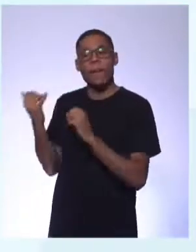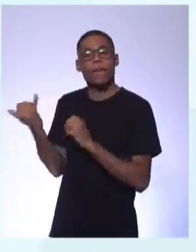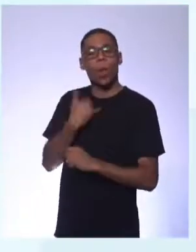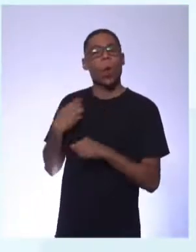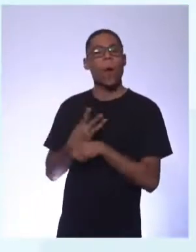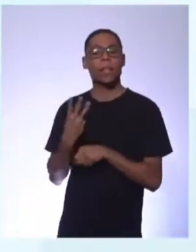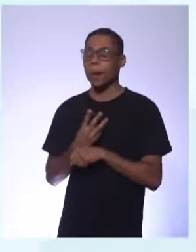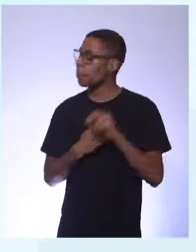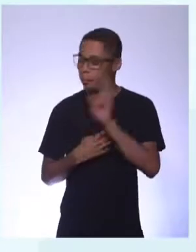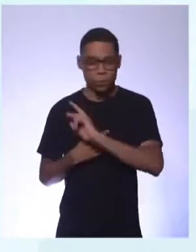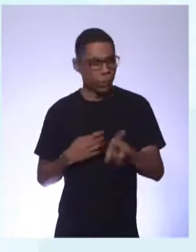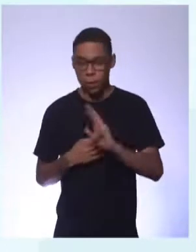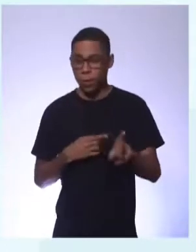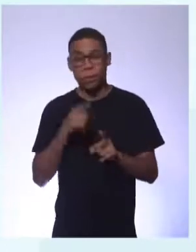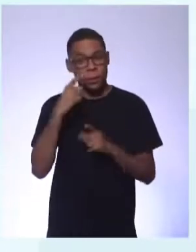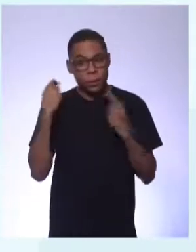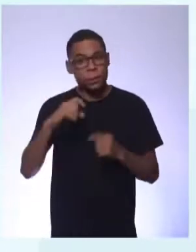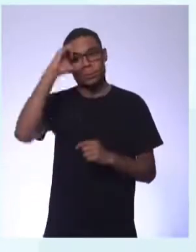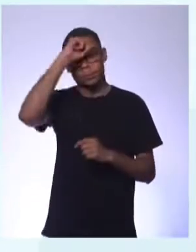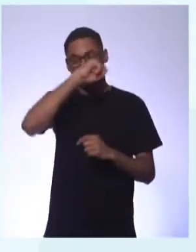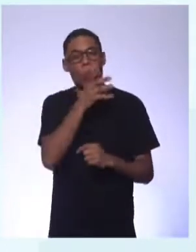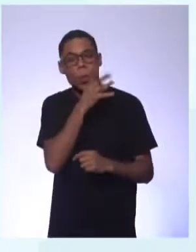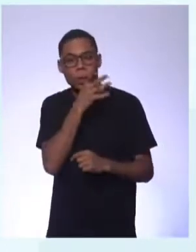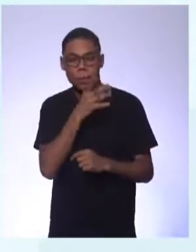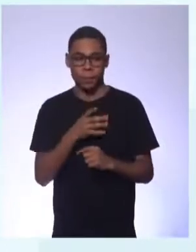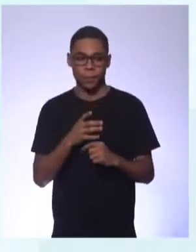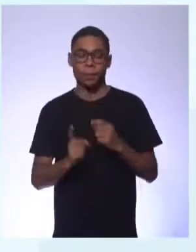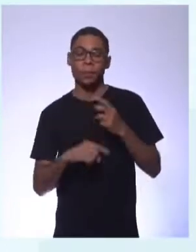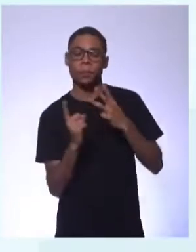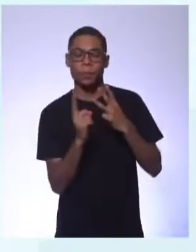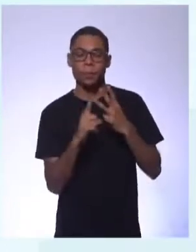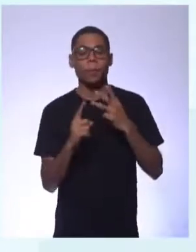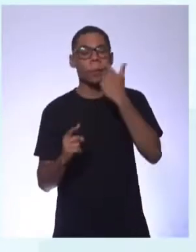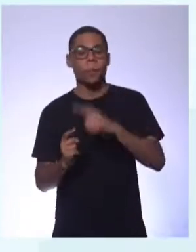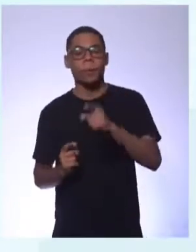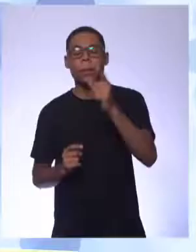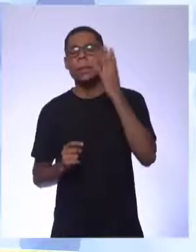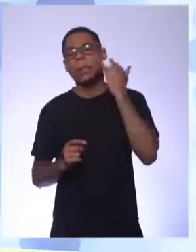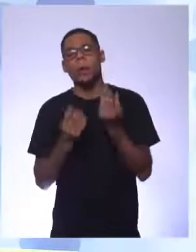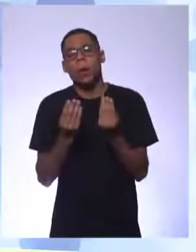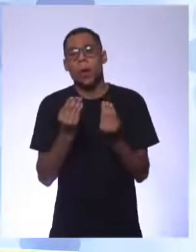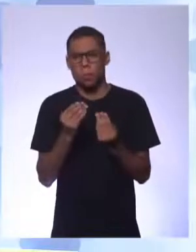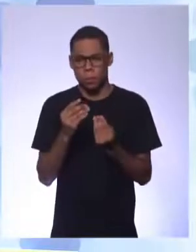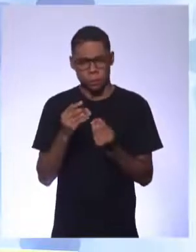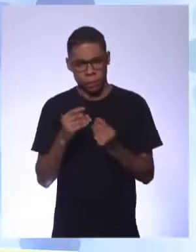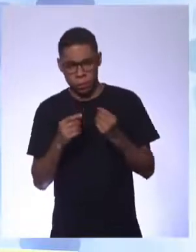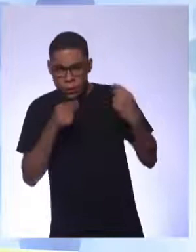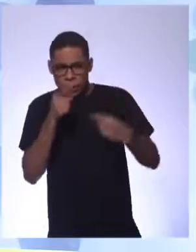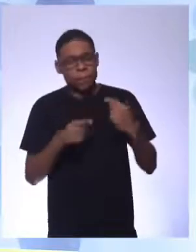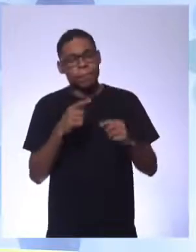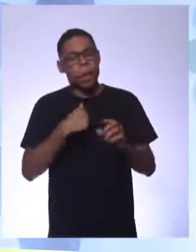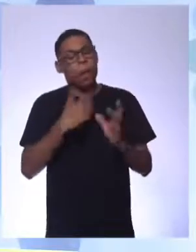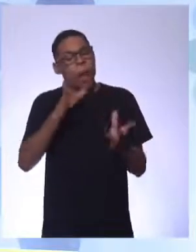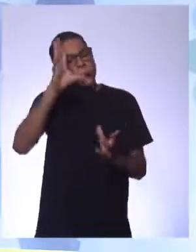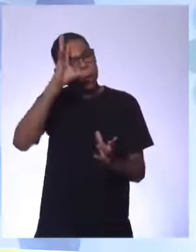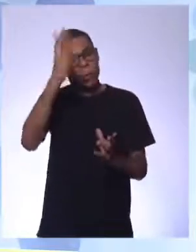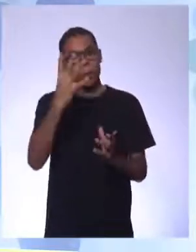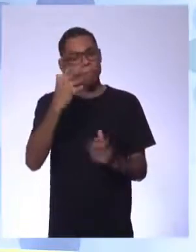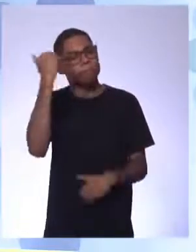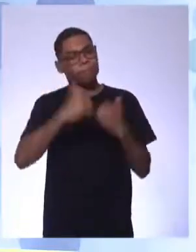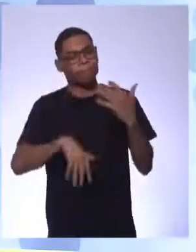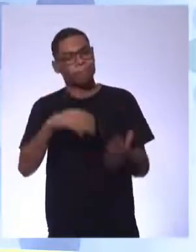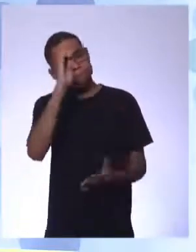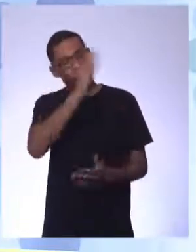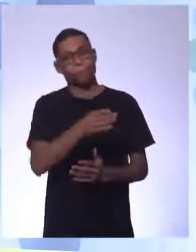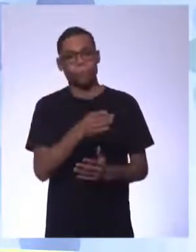válidos. E a proposta de intervenção é, à luz dos argumentos, como resolver a questão polêmica, ou seja, como você resolve a questão. Ou seja,